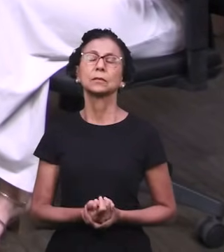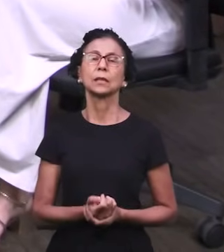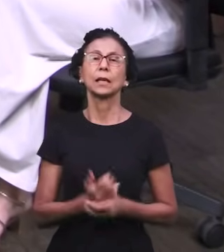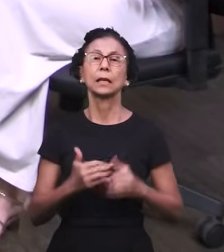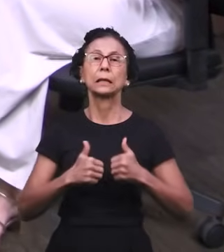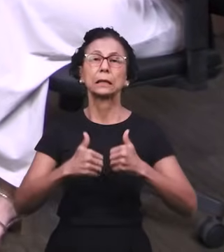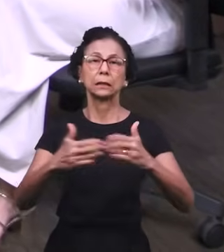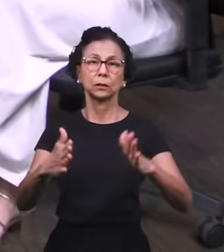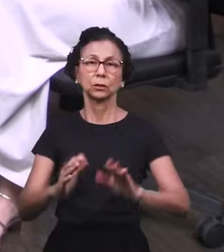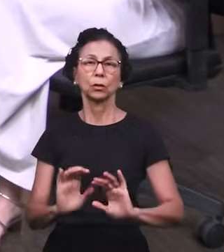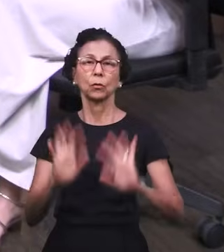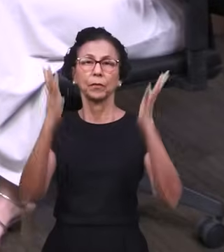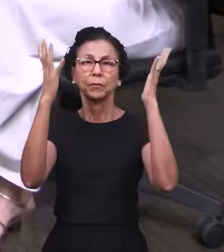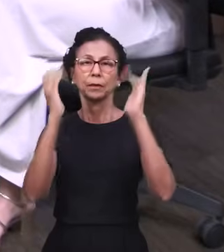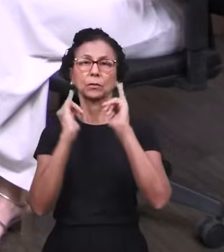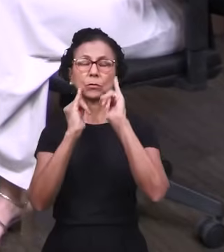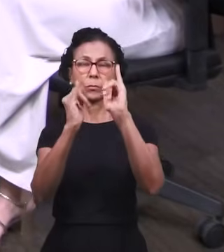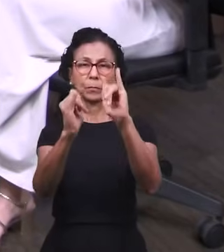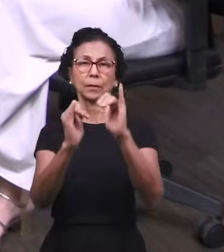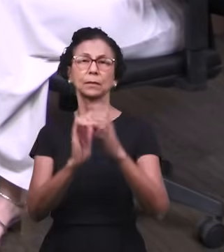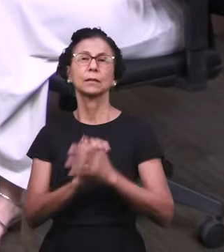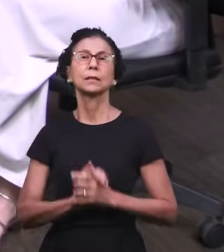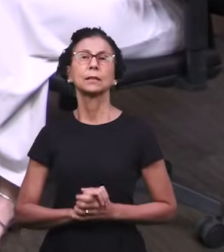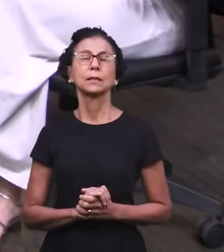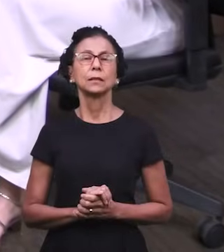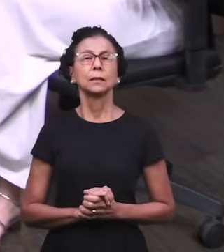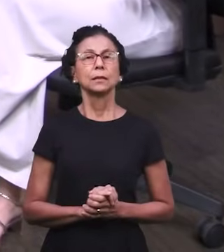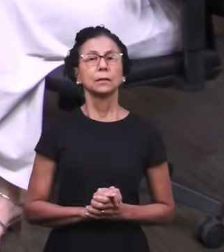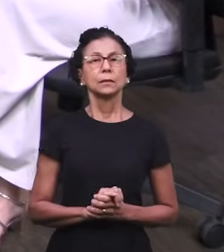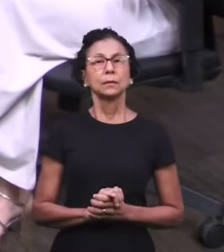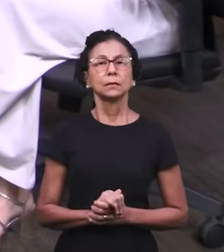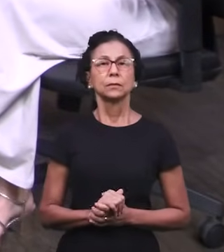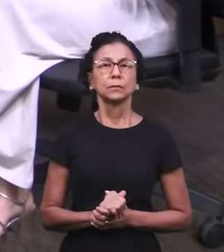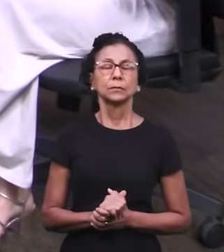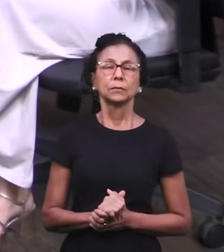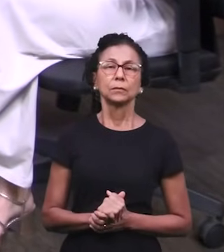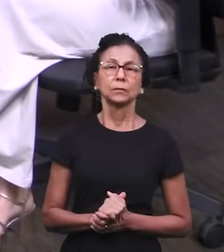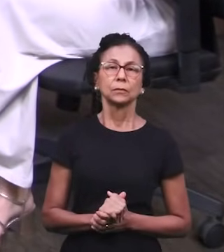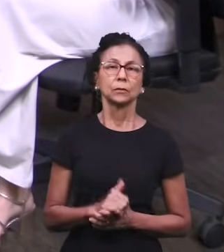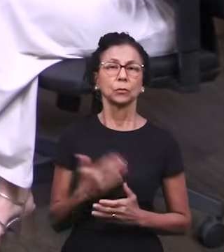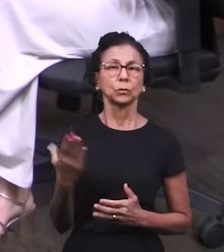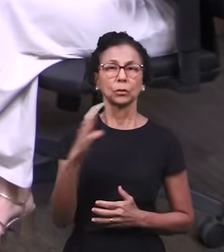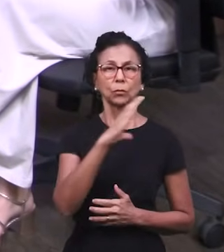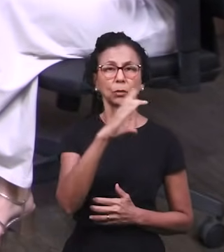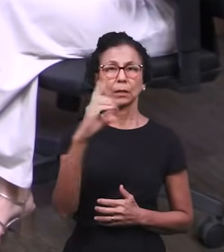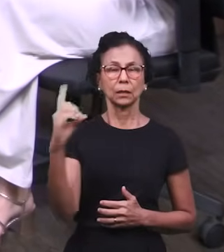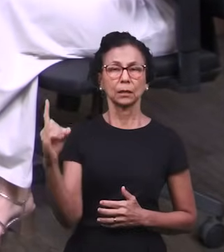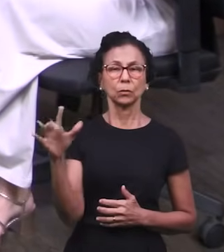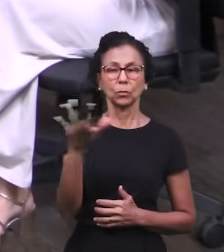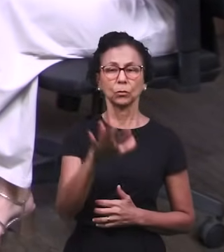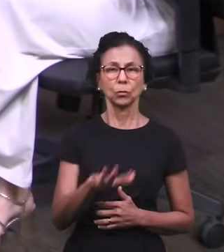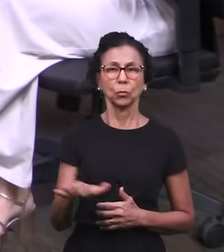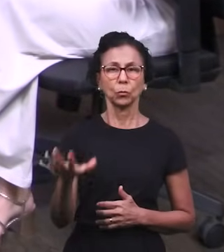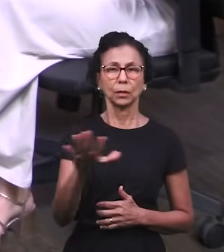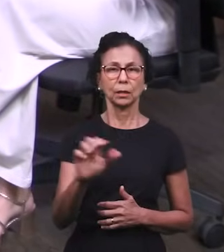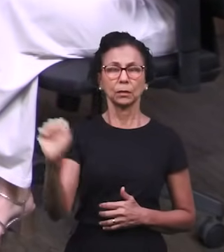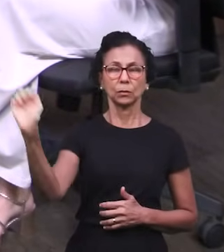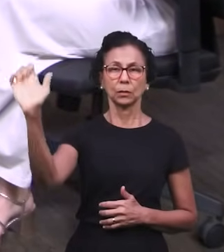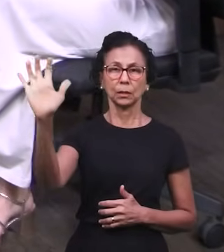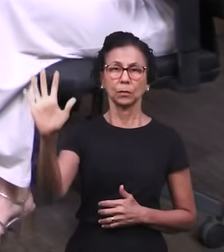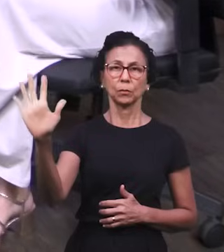na abertura do Trombetas e Festas e que hoje ele atua como coordenador da obra ali na Europa